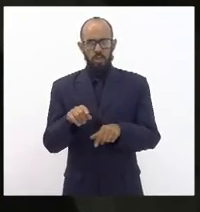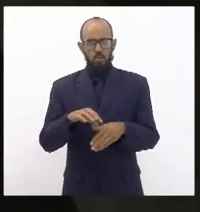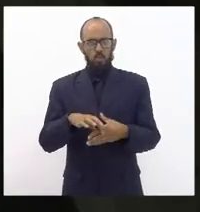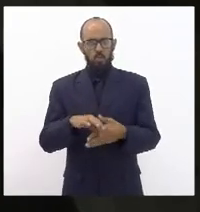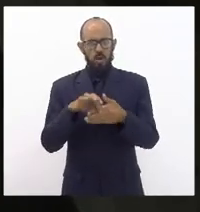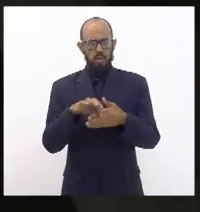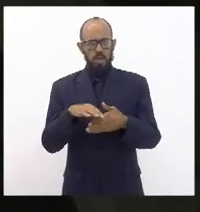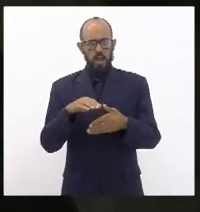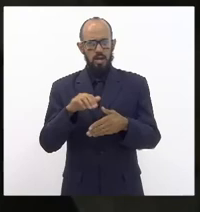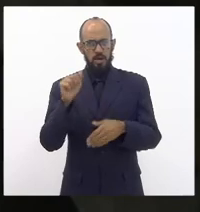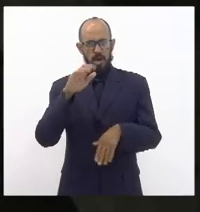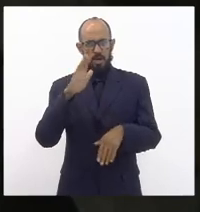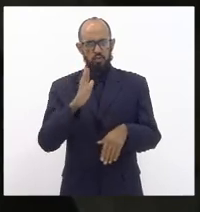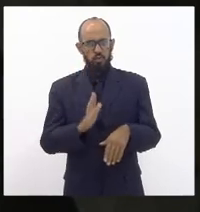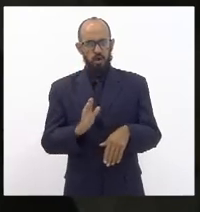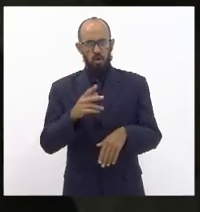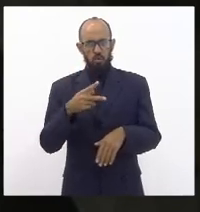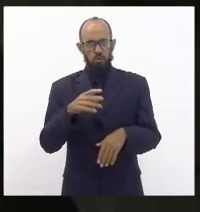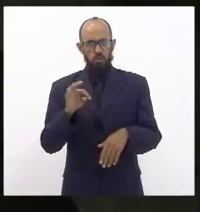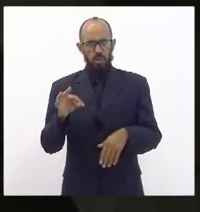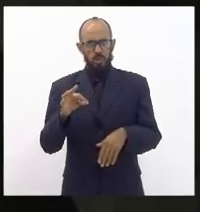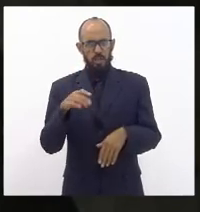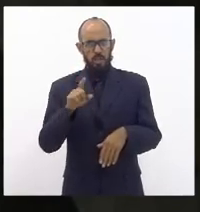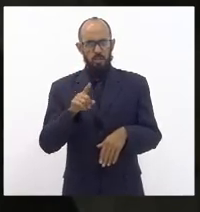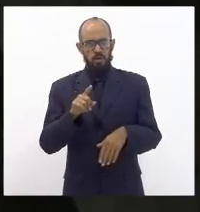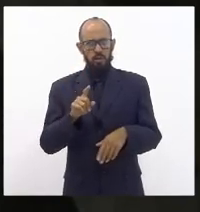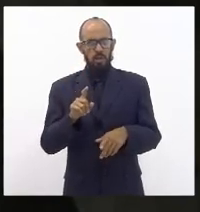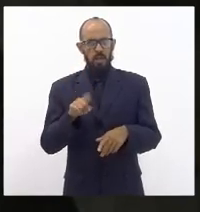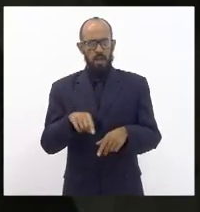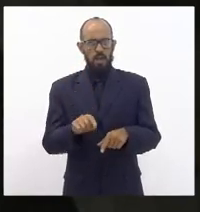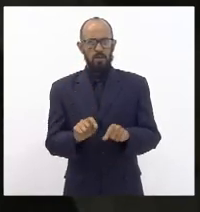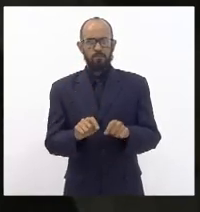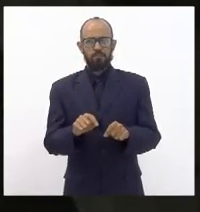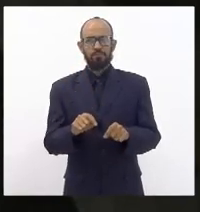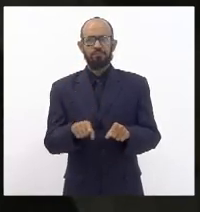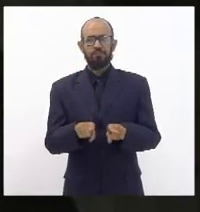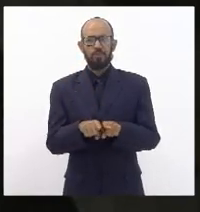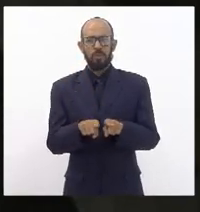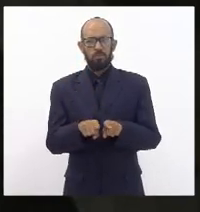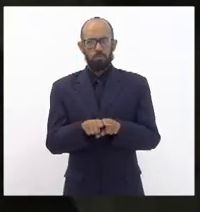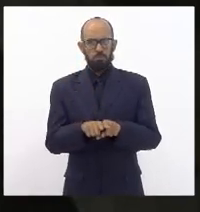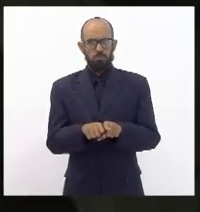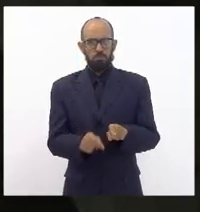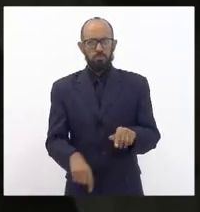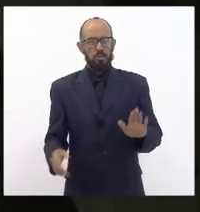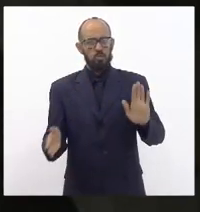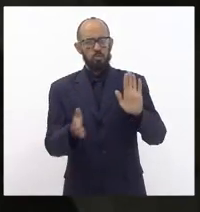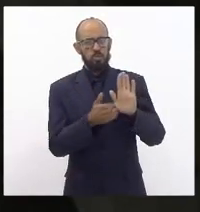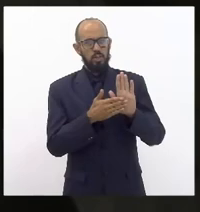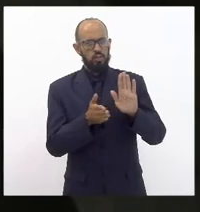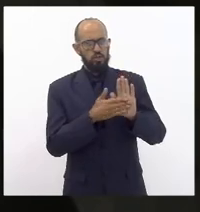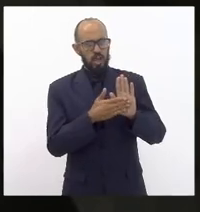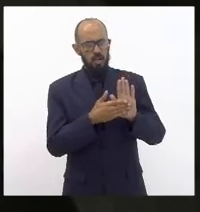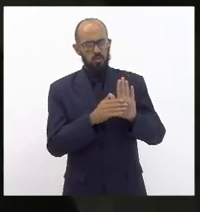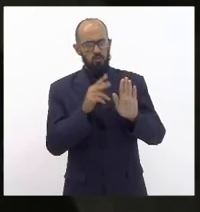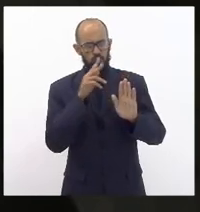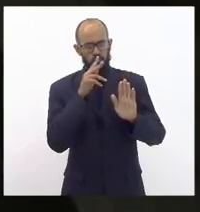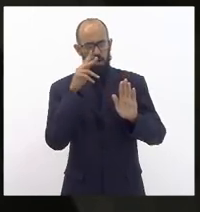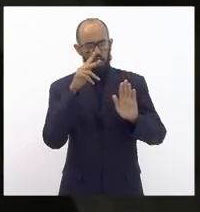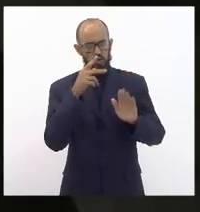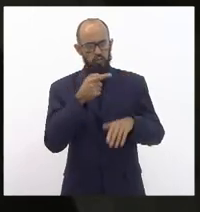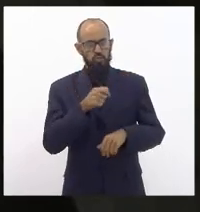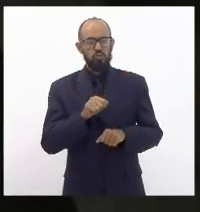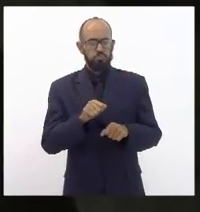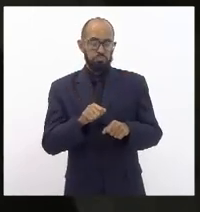Nacional do PT volta a ser cogitado como como candidato Fortíssimo a presidência da república e